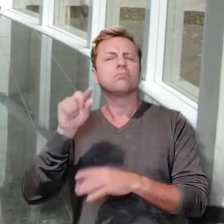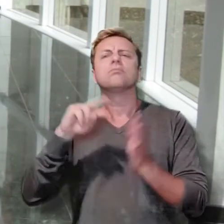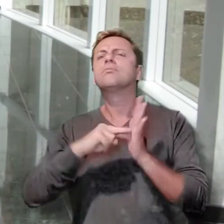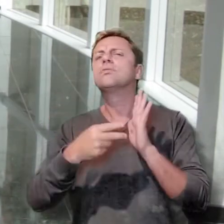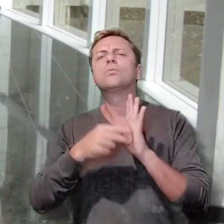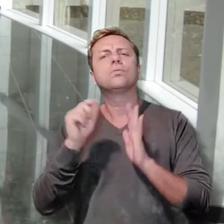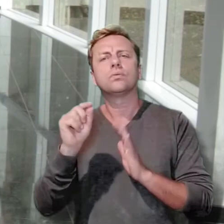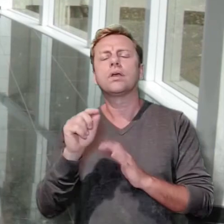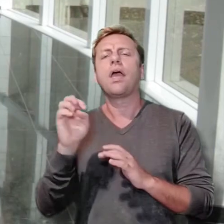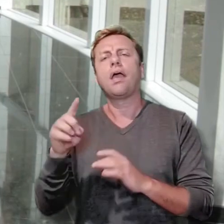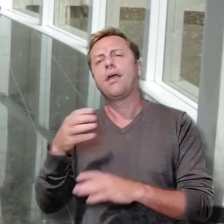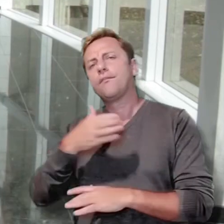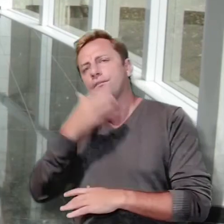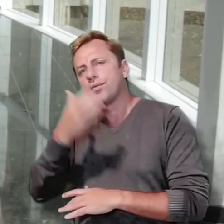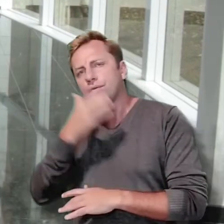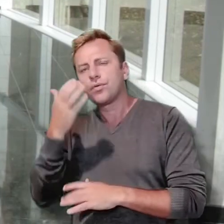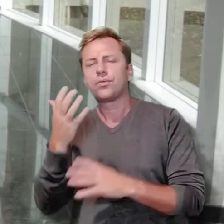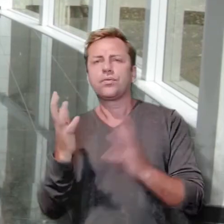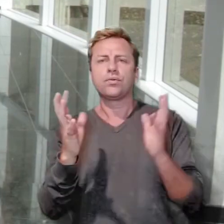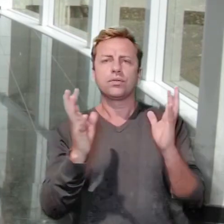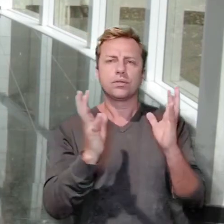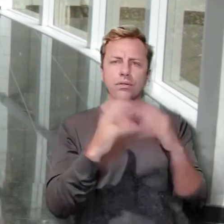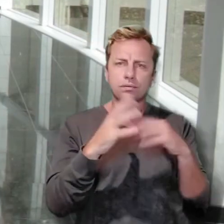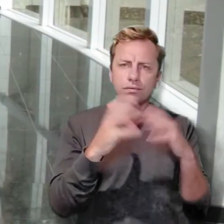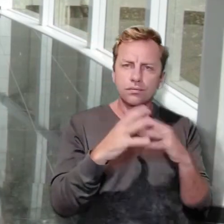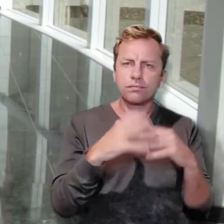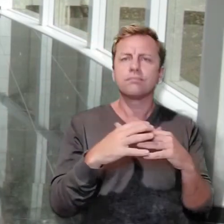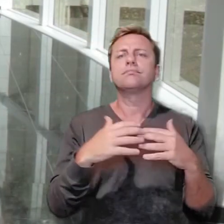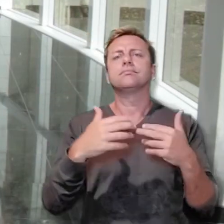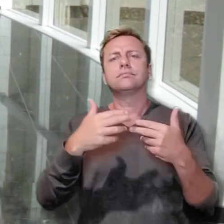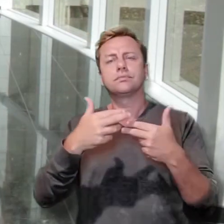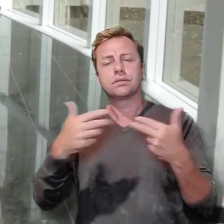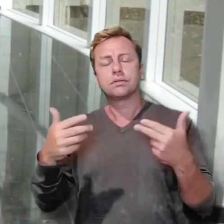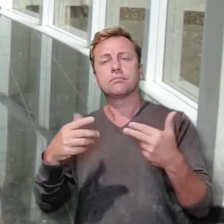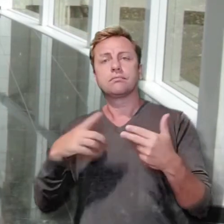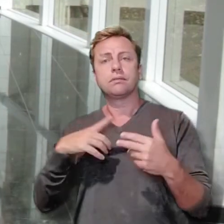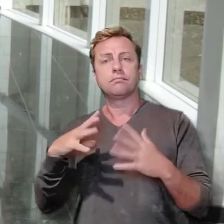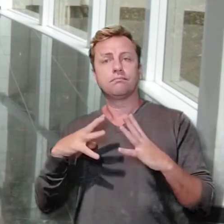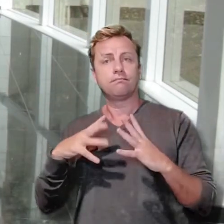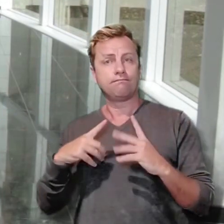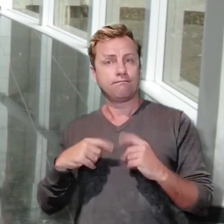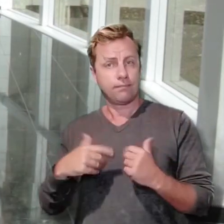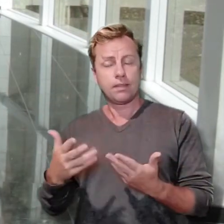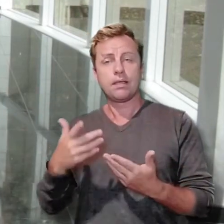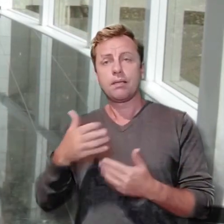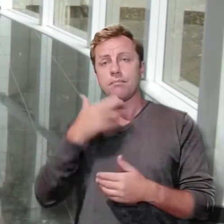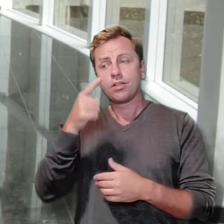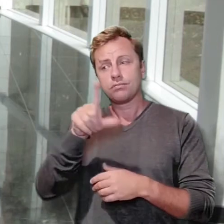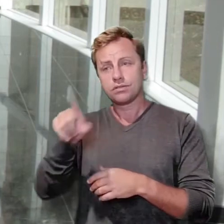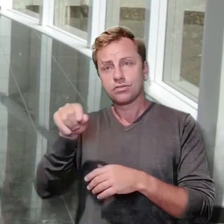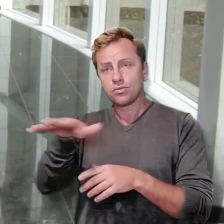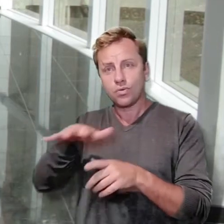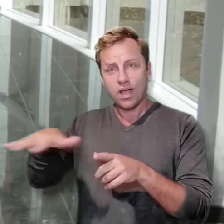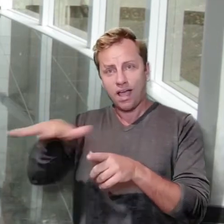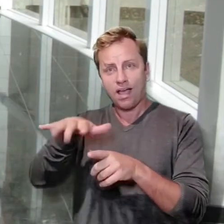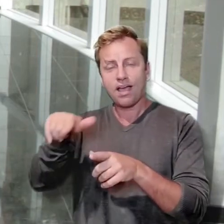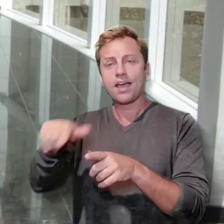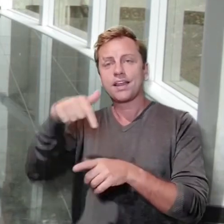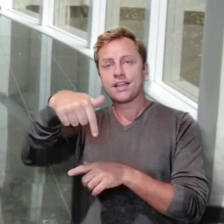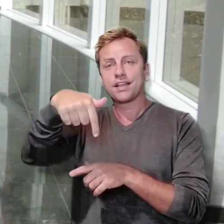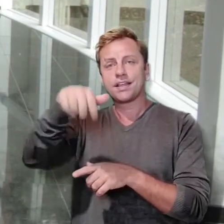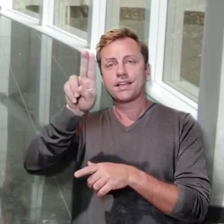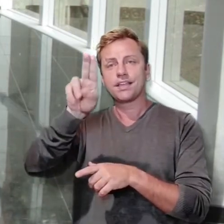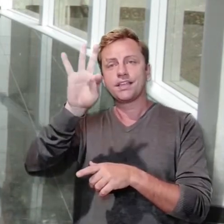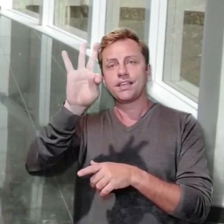alimentos in natura? São as frutas, as hortaliças frescas. Dê preferência àquela área de